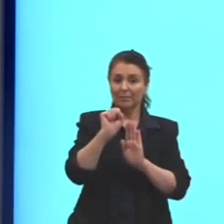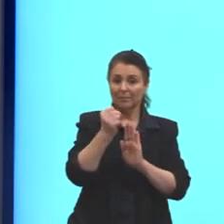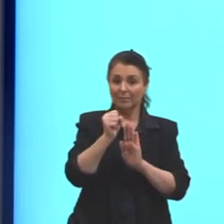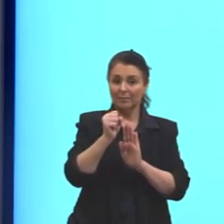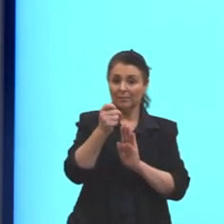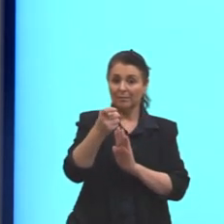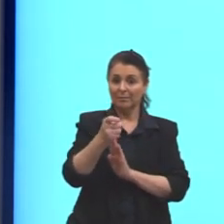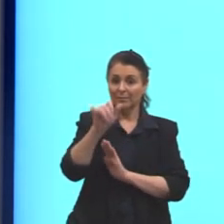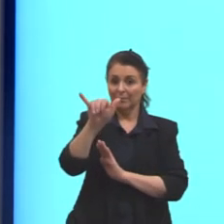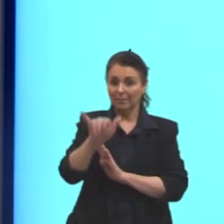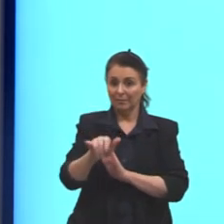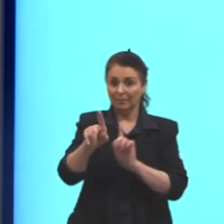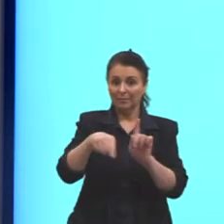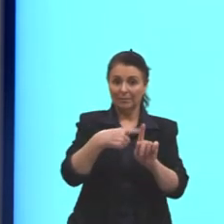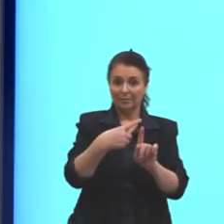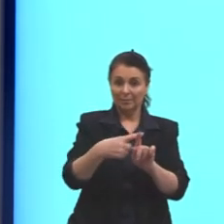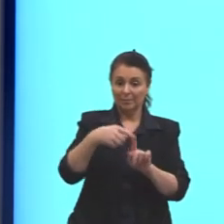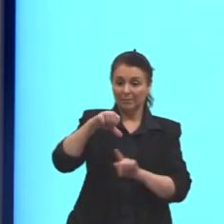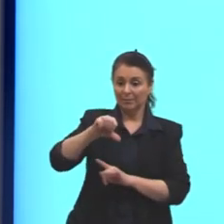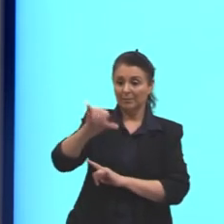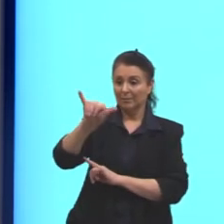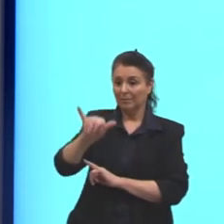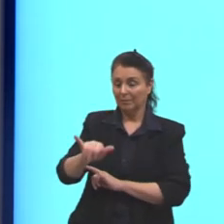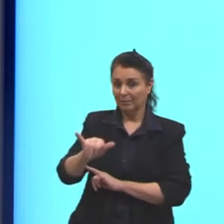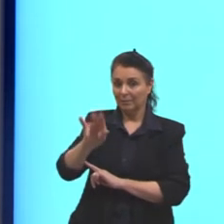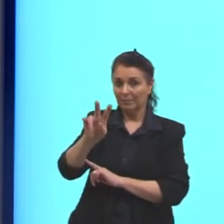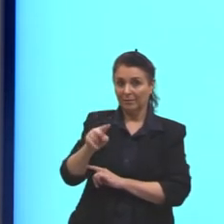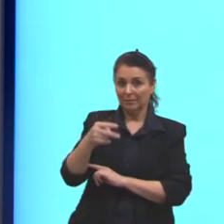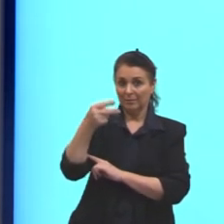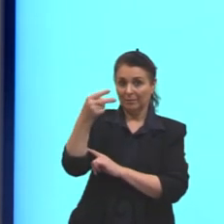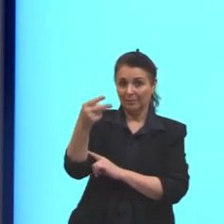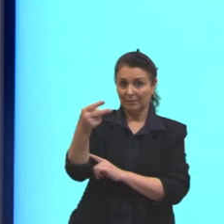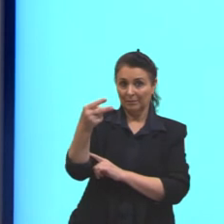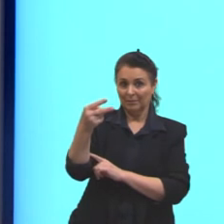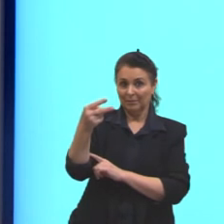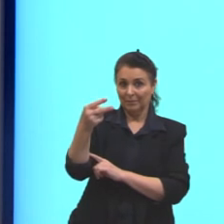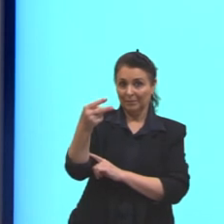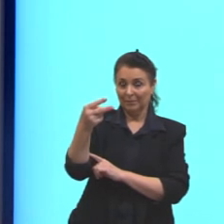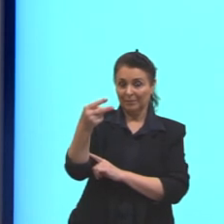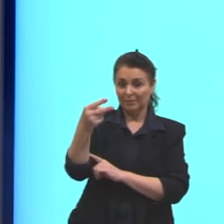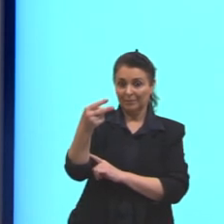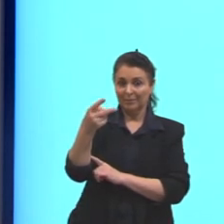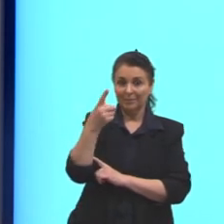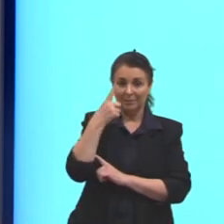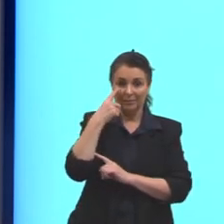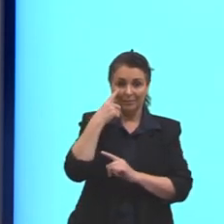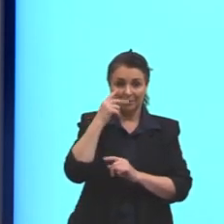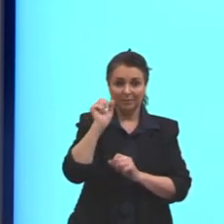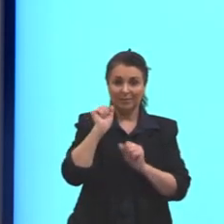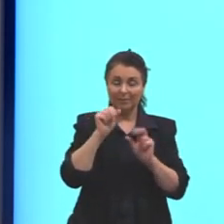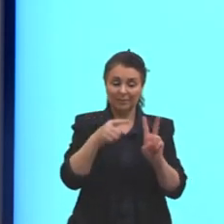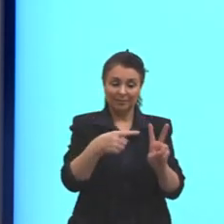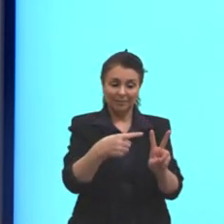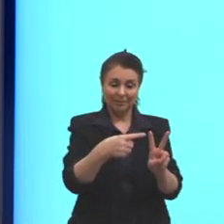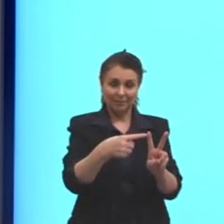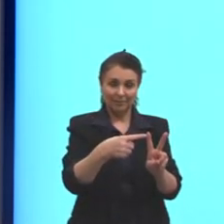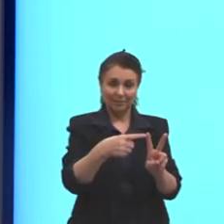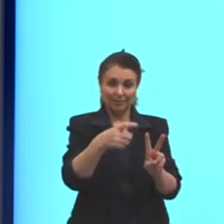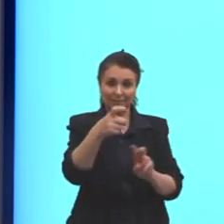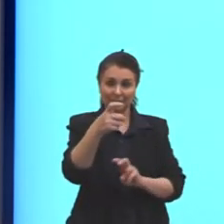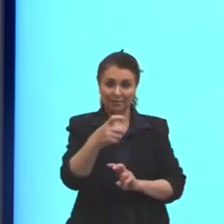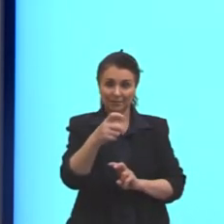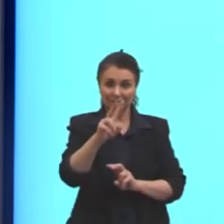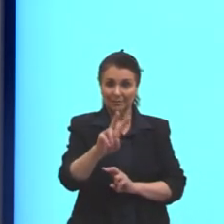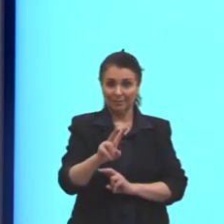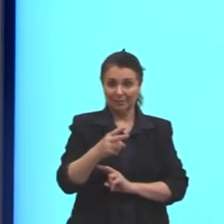+ 9 y ao quadrado vamos ver os termos que a gente consegue extrair a raiz que seria um x ao